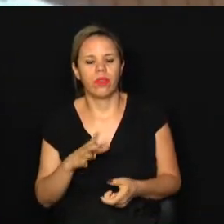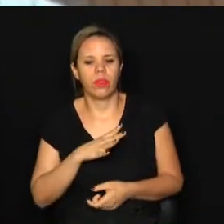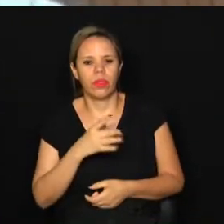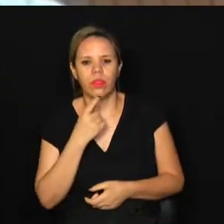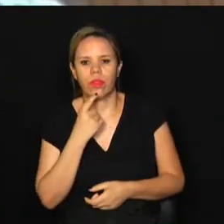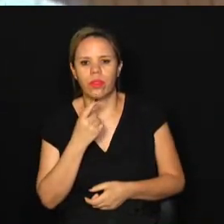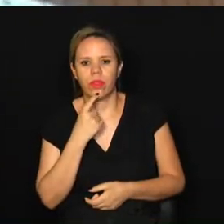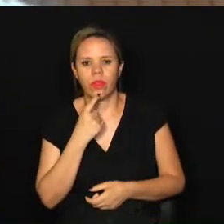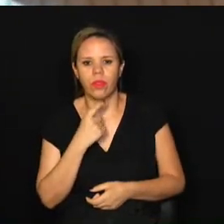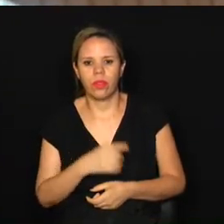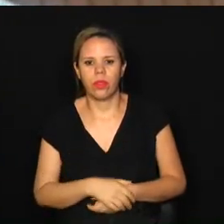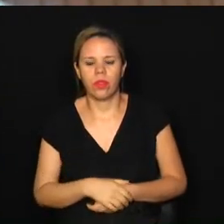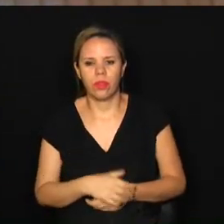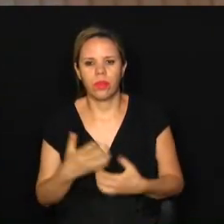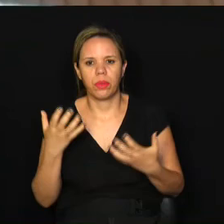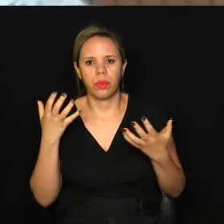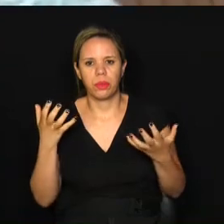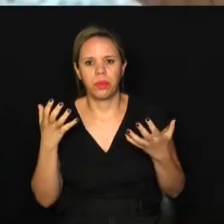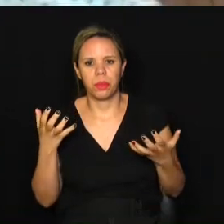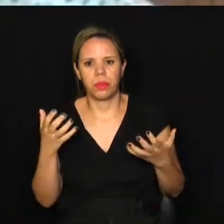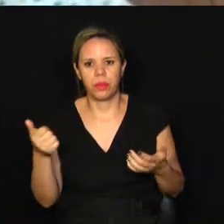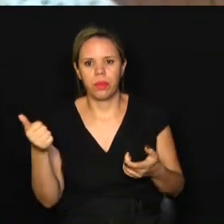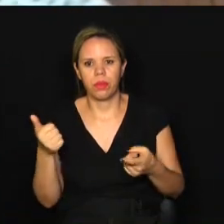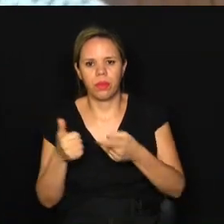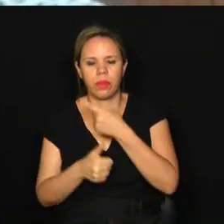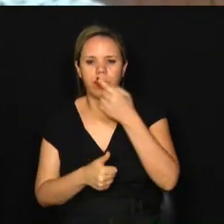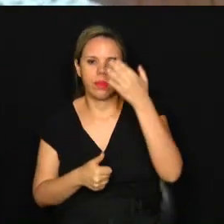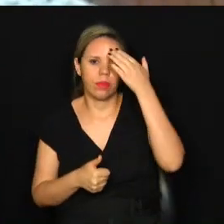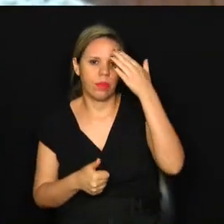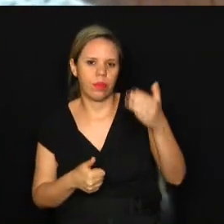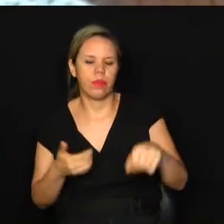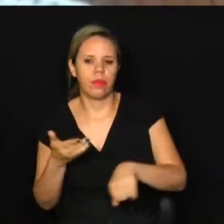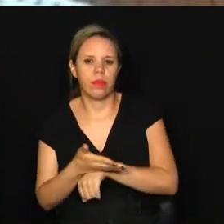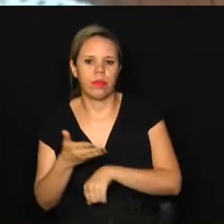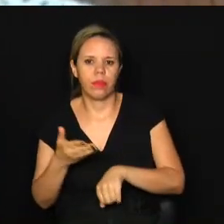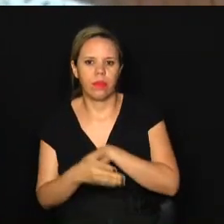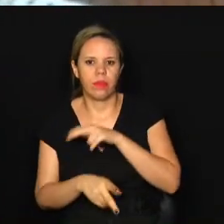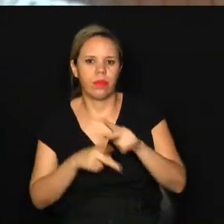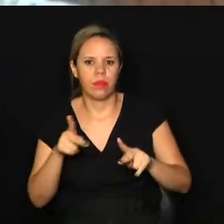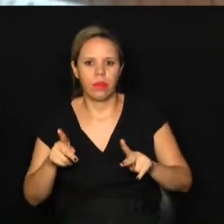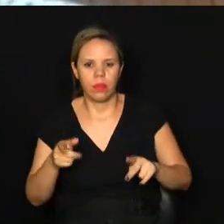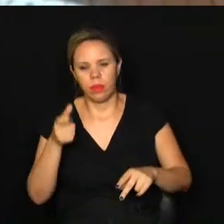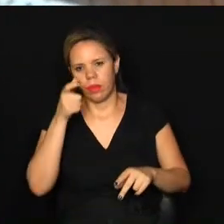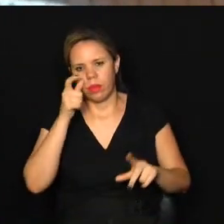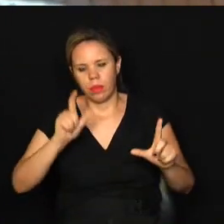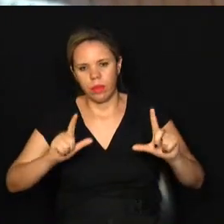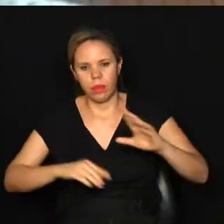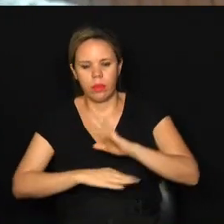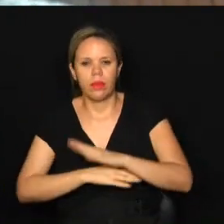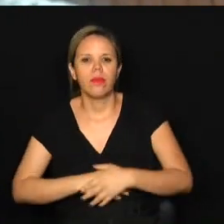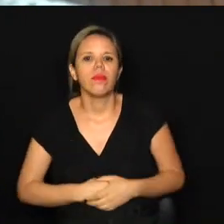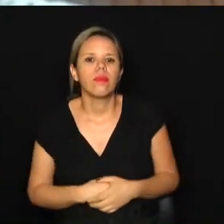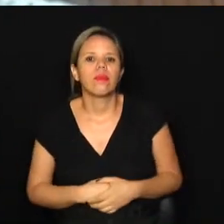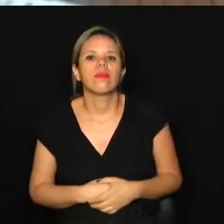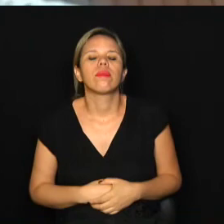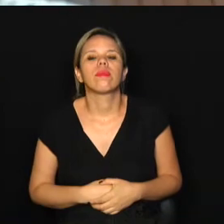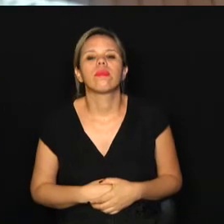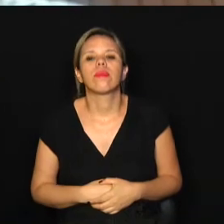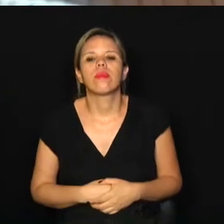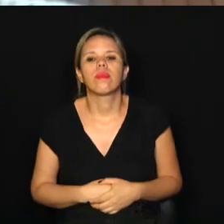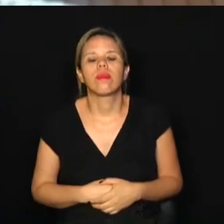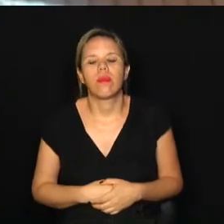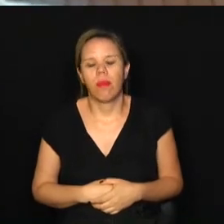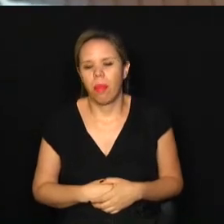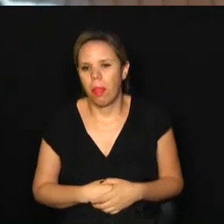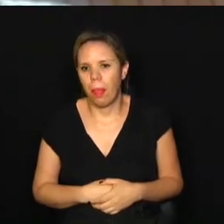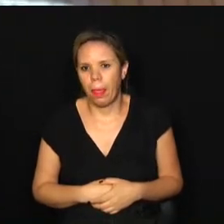Campinas. Eu quero aqui, primeiramente, agradecer a participação de todos aqui pela TV Câmara, que estão de uma